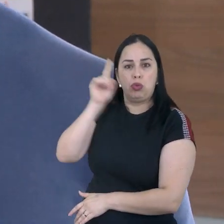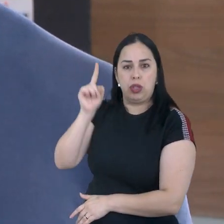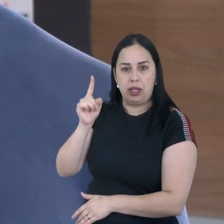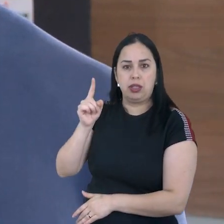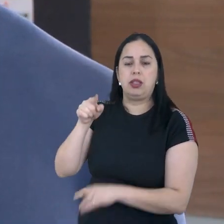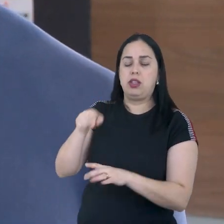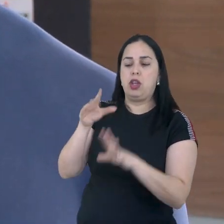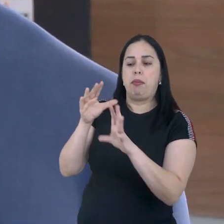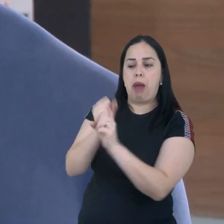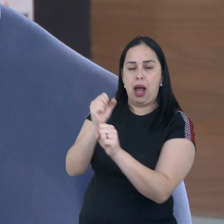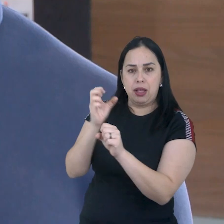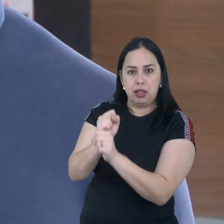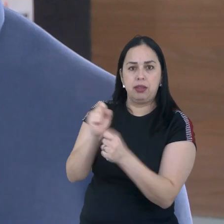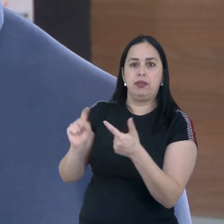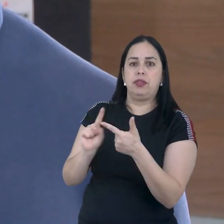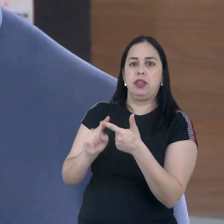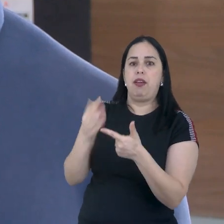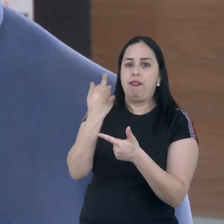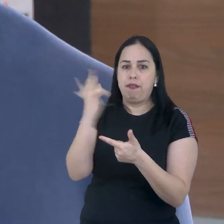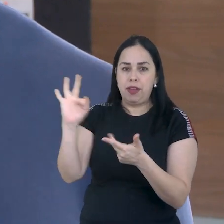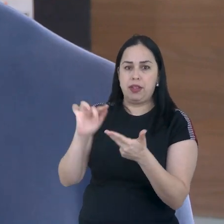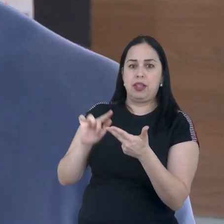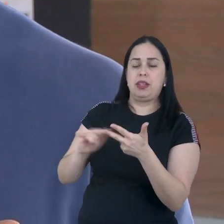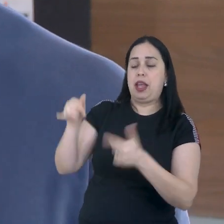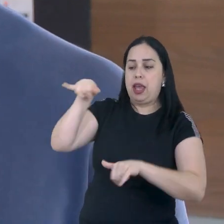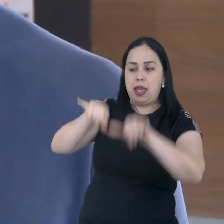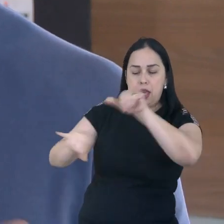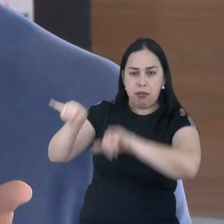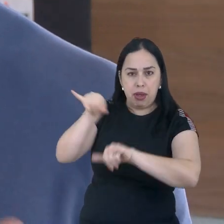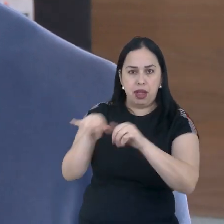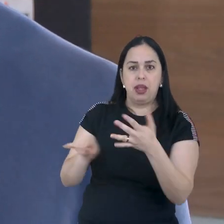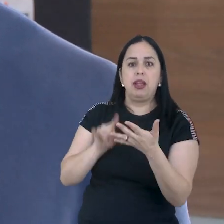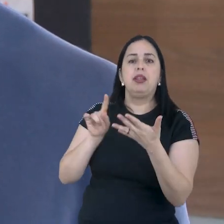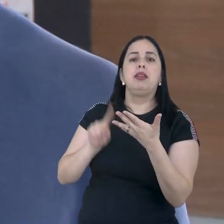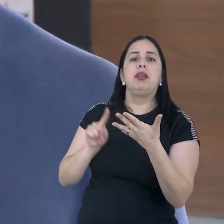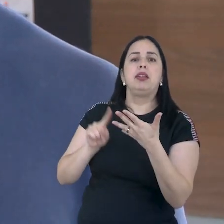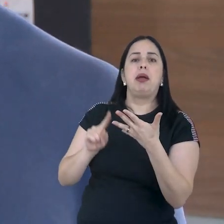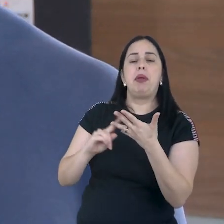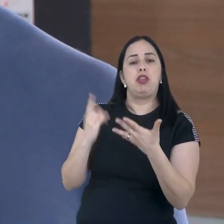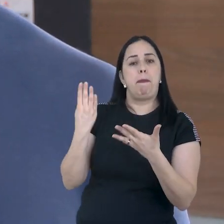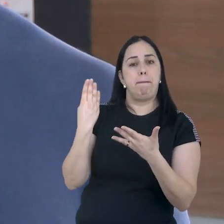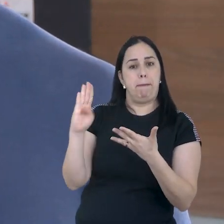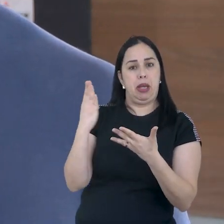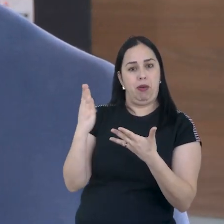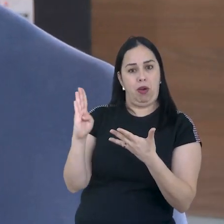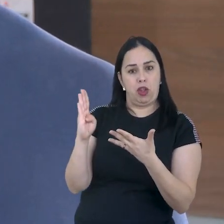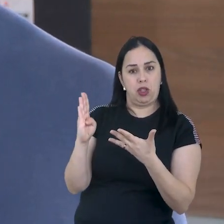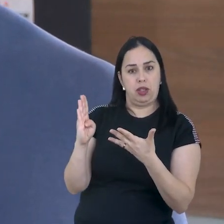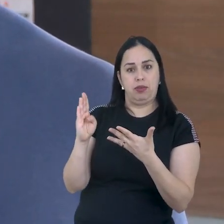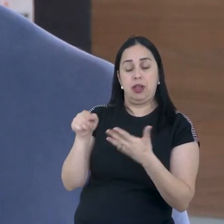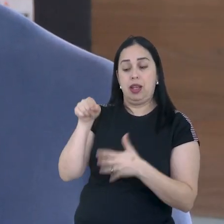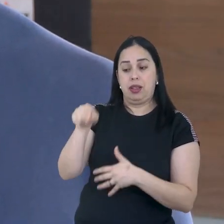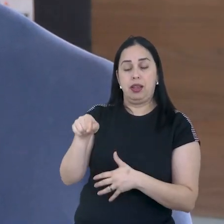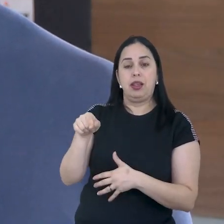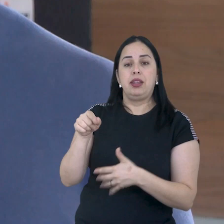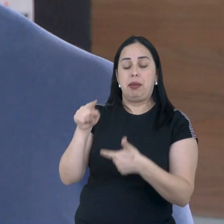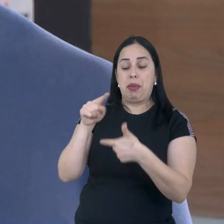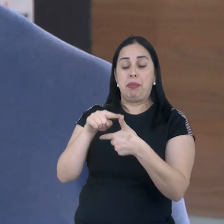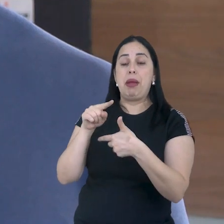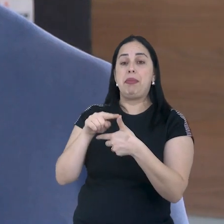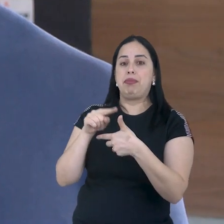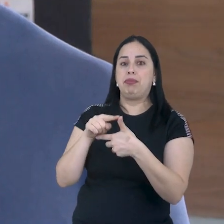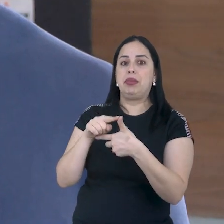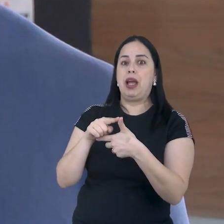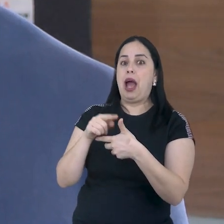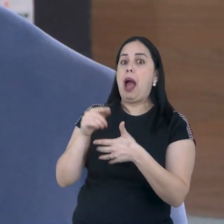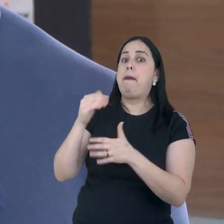outro dia seriam as provas de exatas, matemática, física e química, além da prova de biologia. Nesse segundo